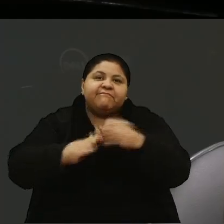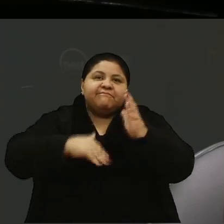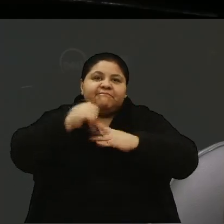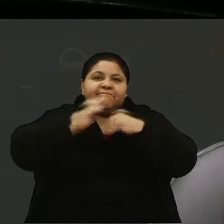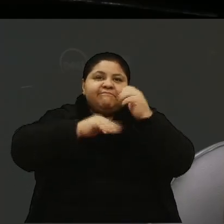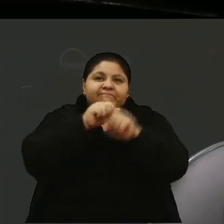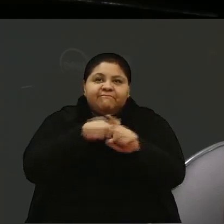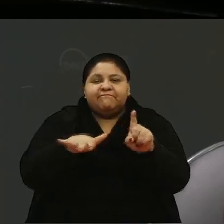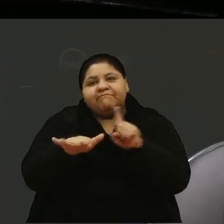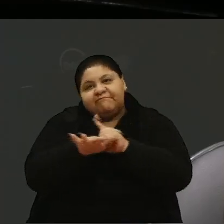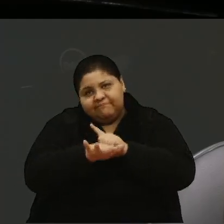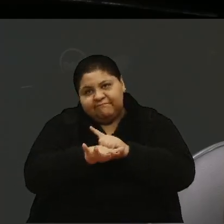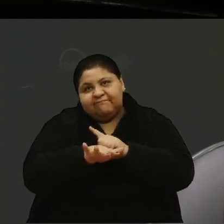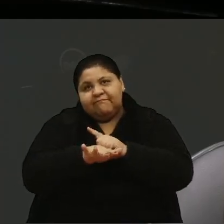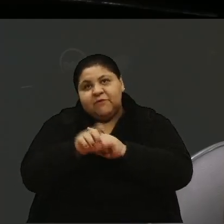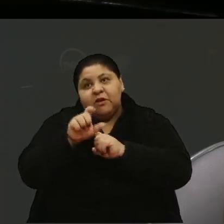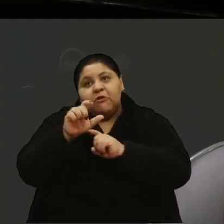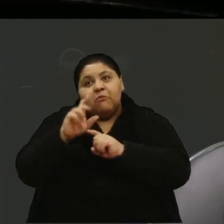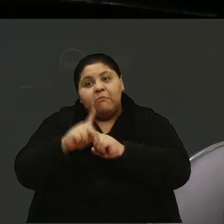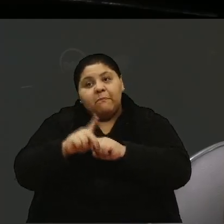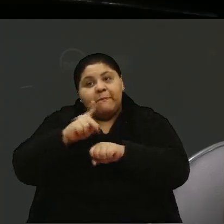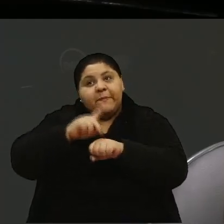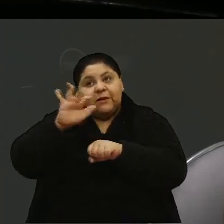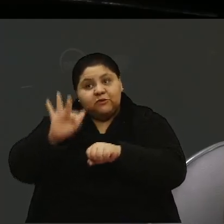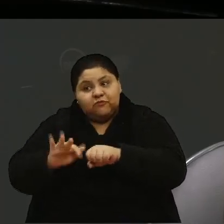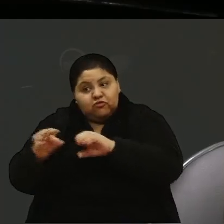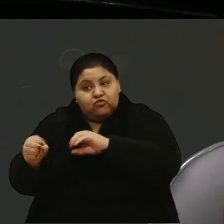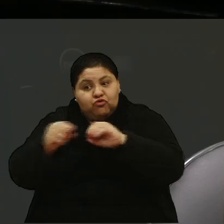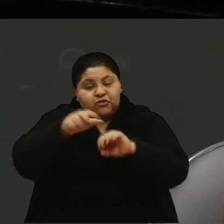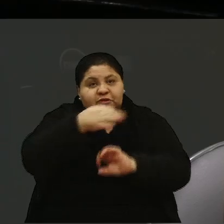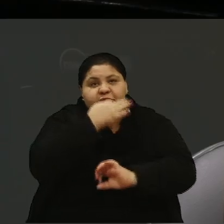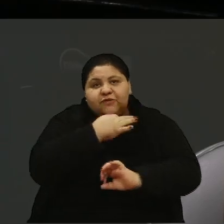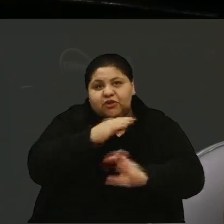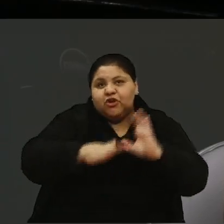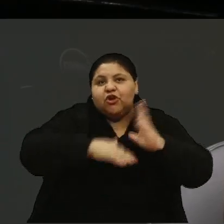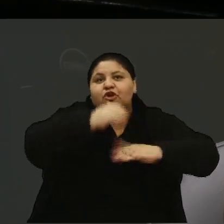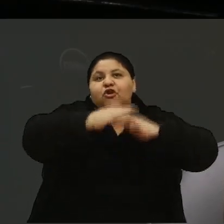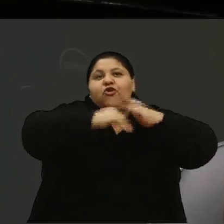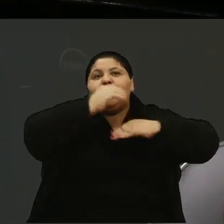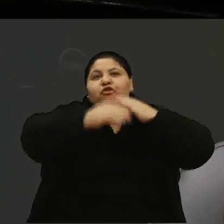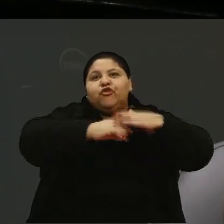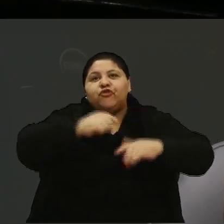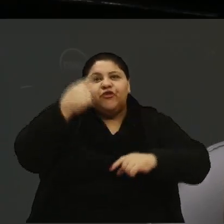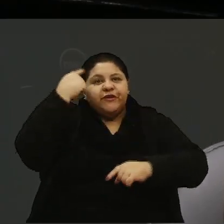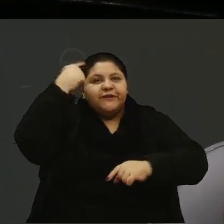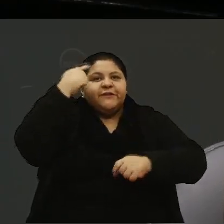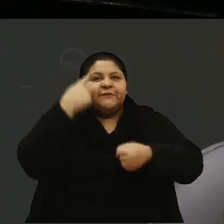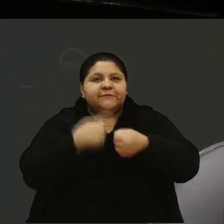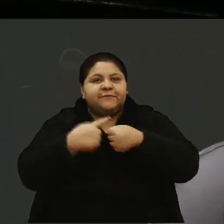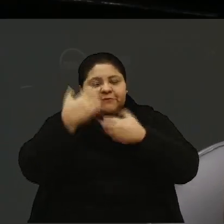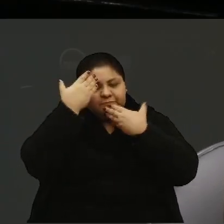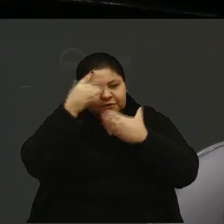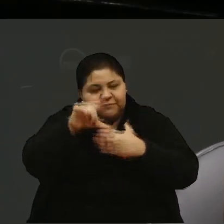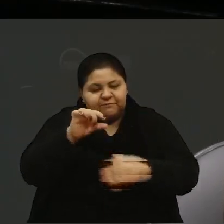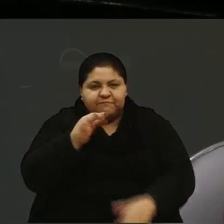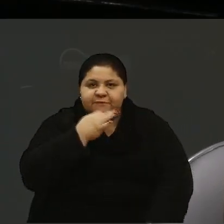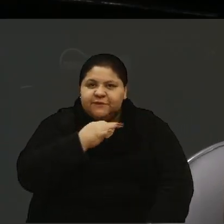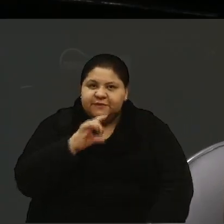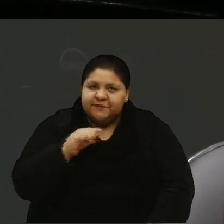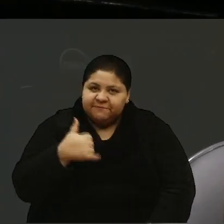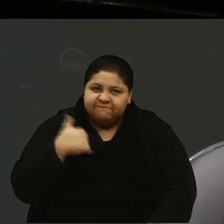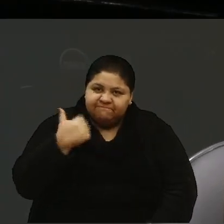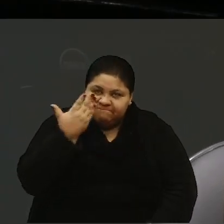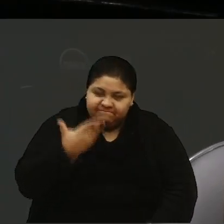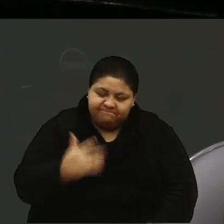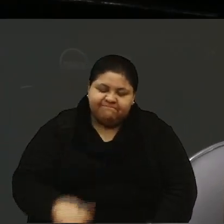nossa sociedade, que veio de Passo Fundo e hoje constrói o pensamento da nossa cidade diariamente. Muito obrigado, professor Alexandre, por ter escolhido Caxias. Nós temos orgulho do